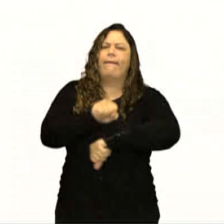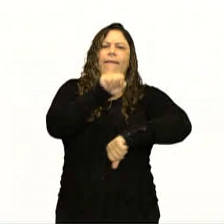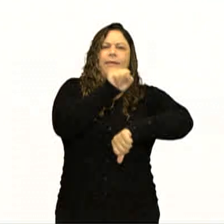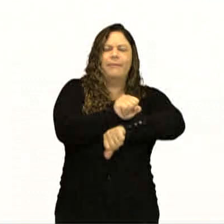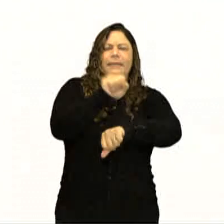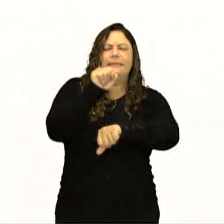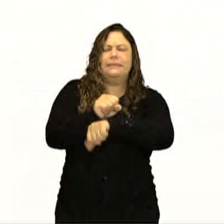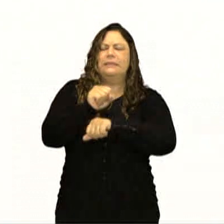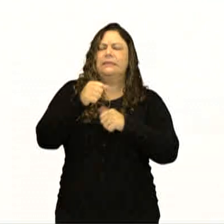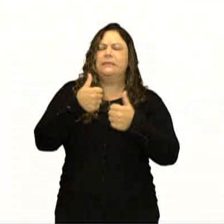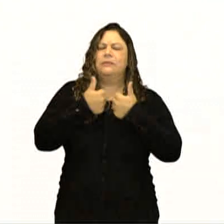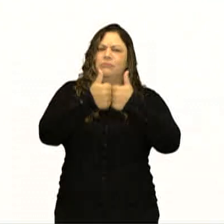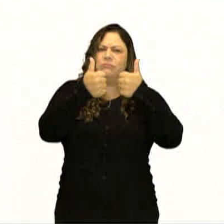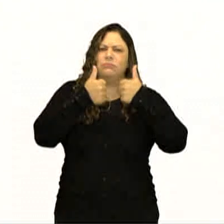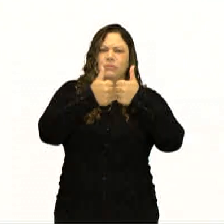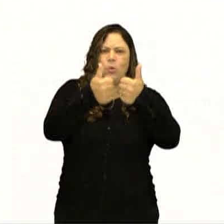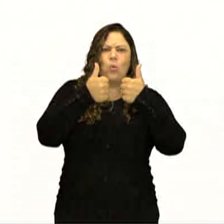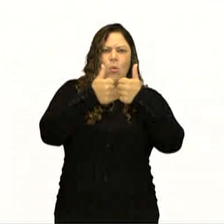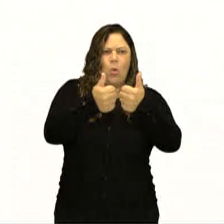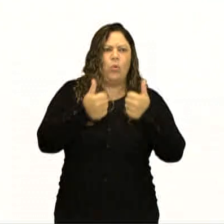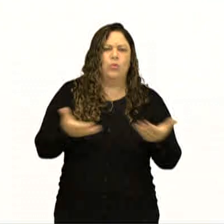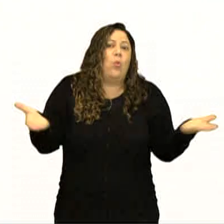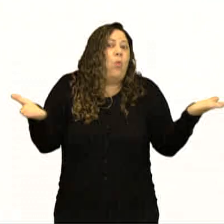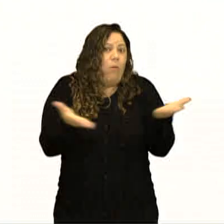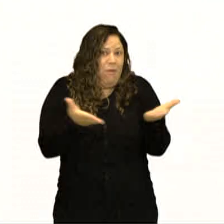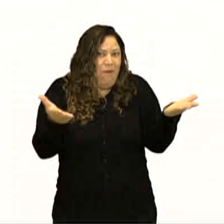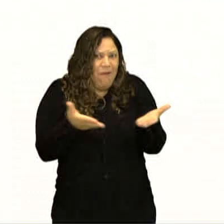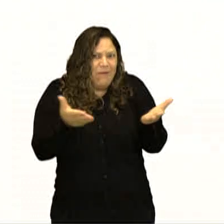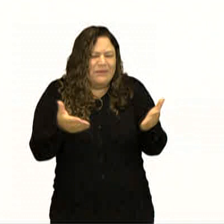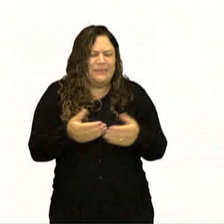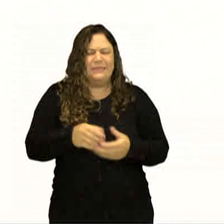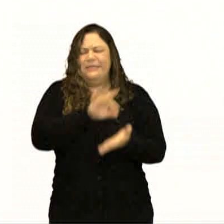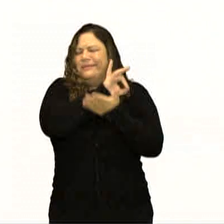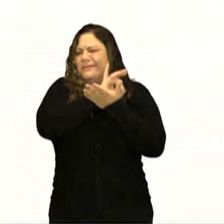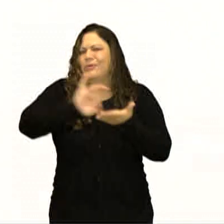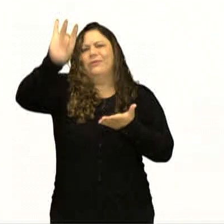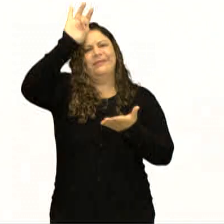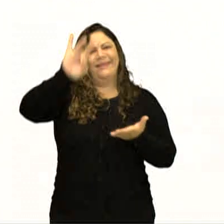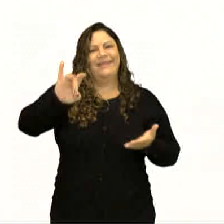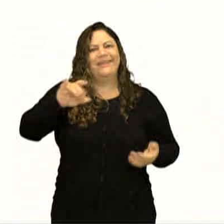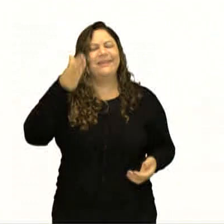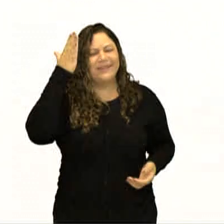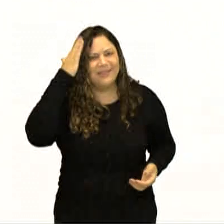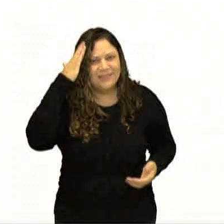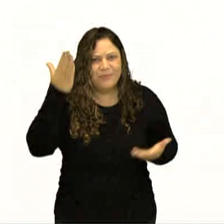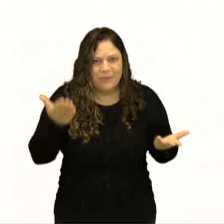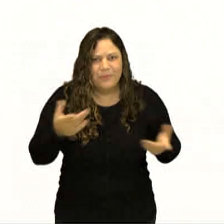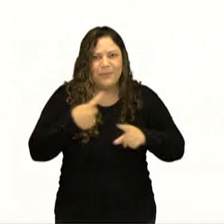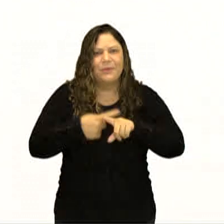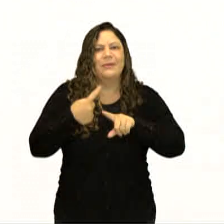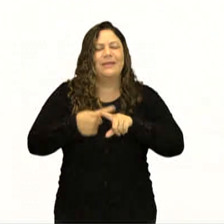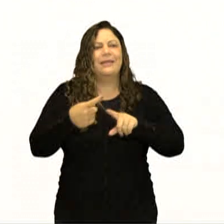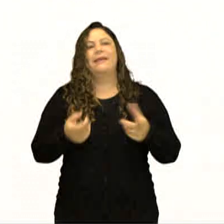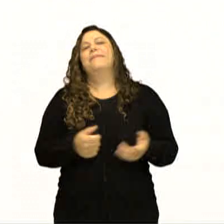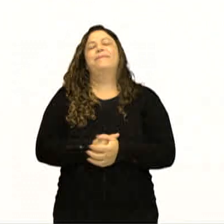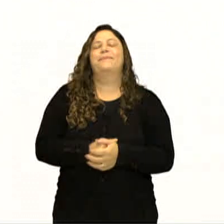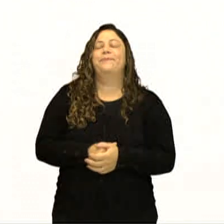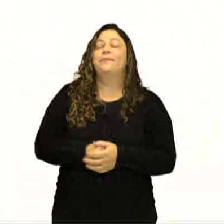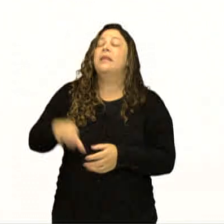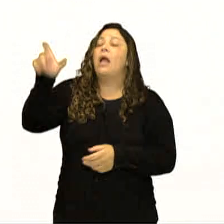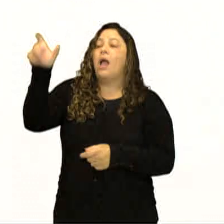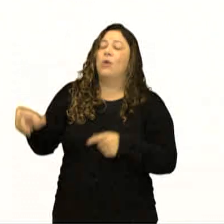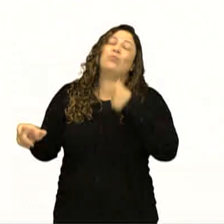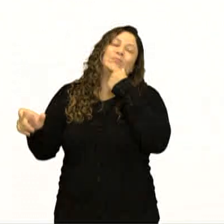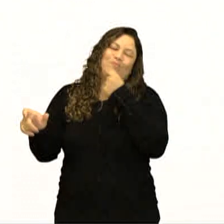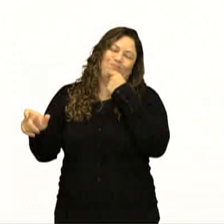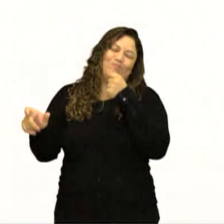Botafogo, é hoje o maior inimigo delas. Querem saber por quê? Eu lhes conto. O pobre rapaz encontrou